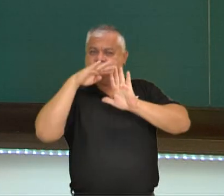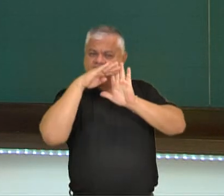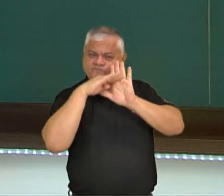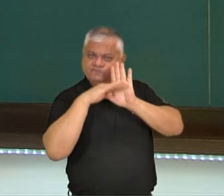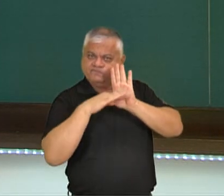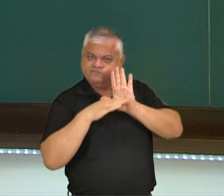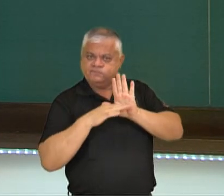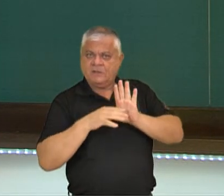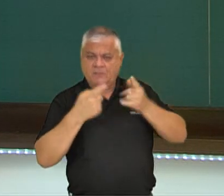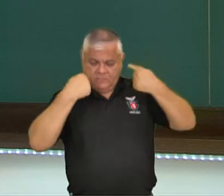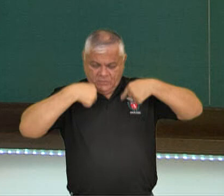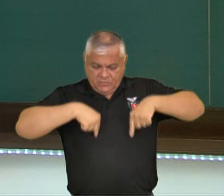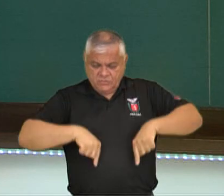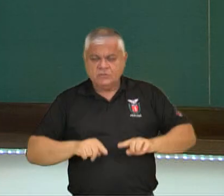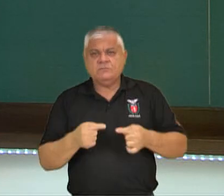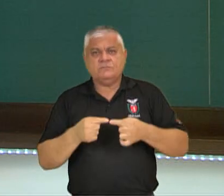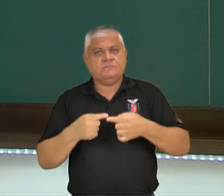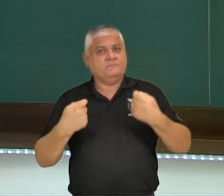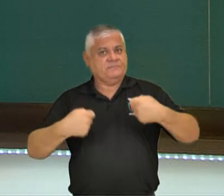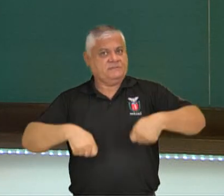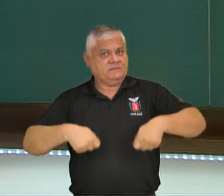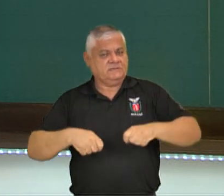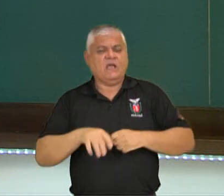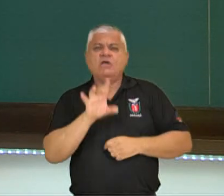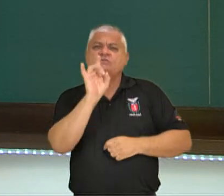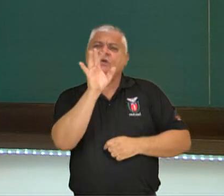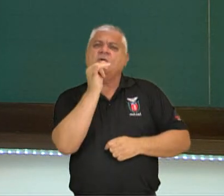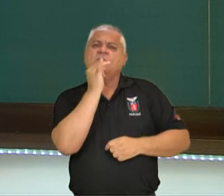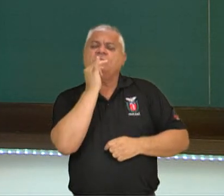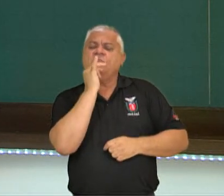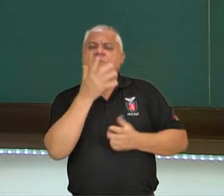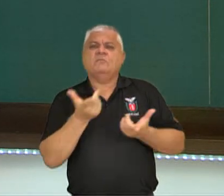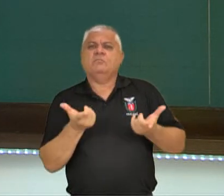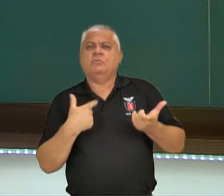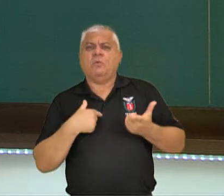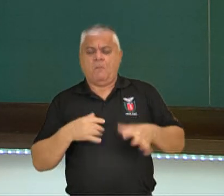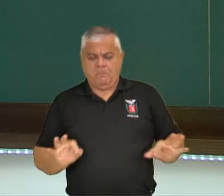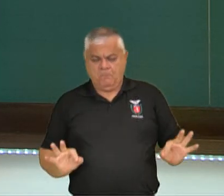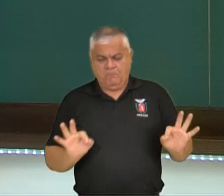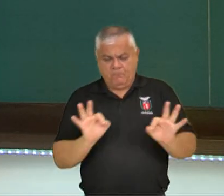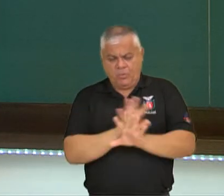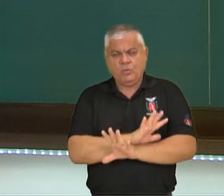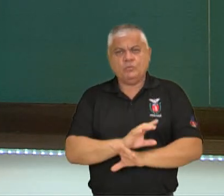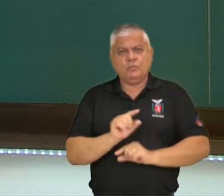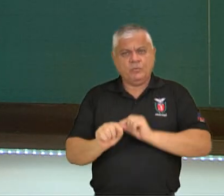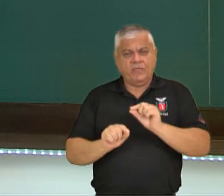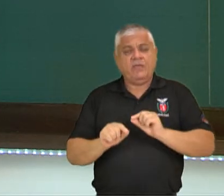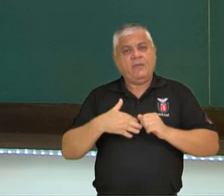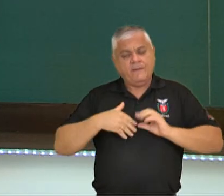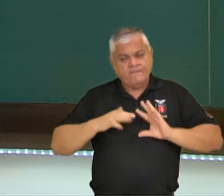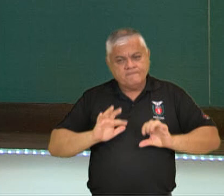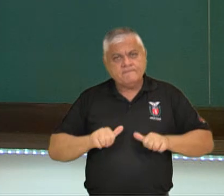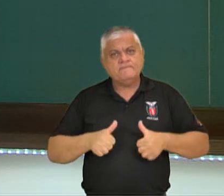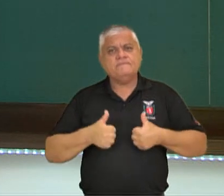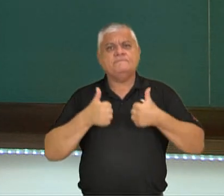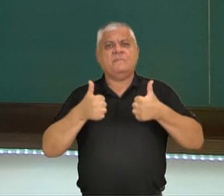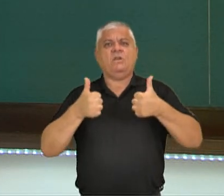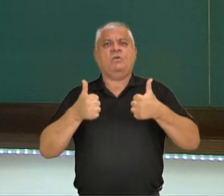a resistência não vai... O resultado maior que nós buscamos é melhorar o